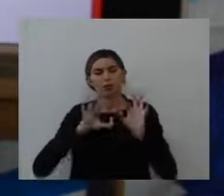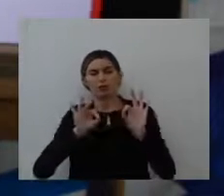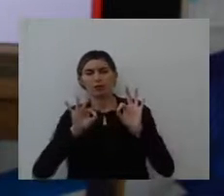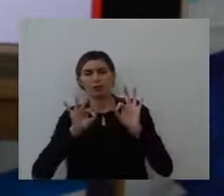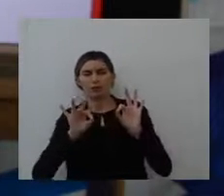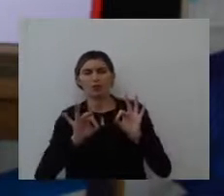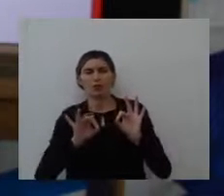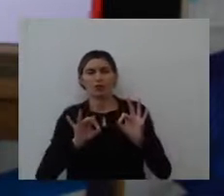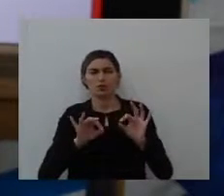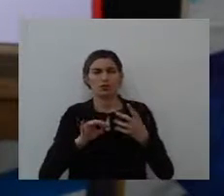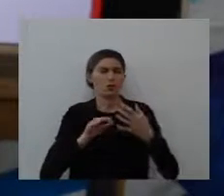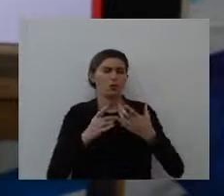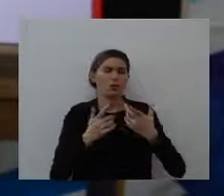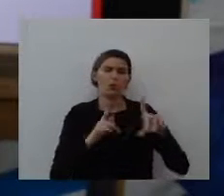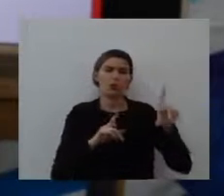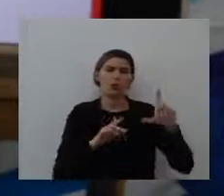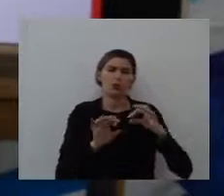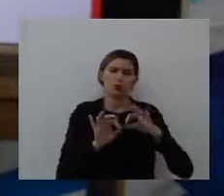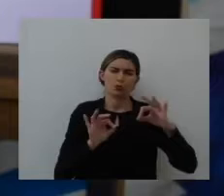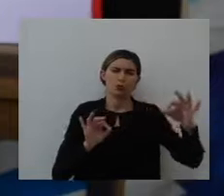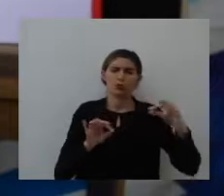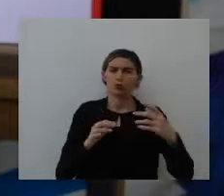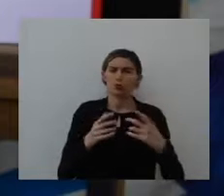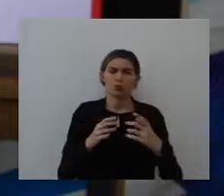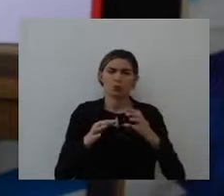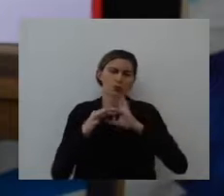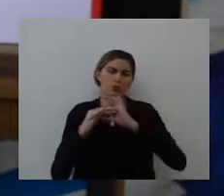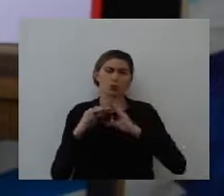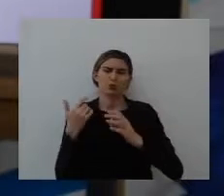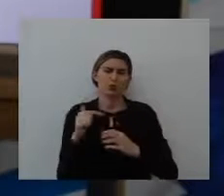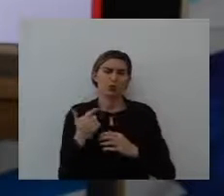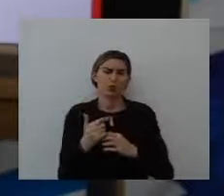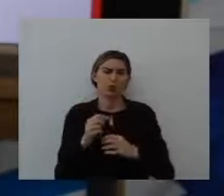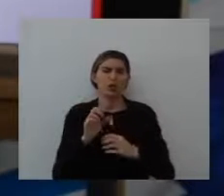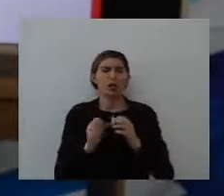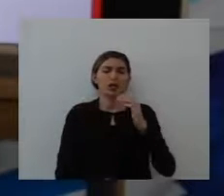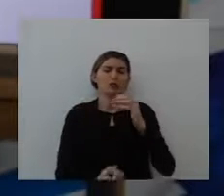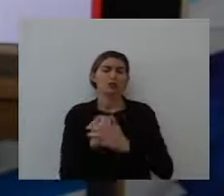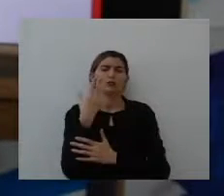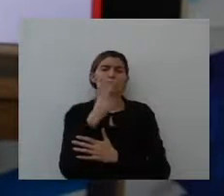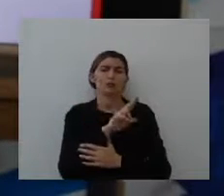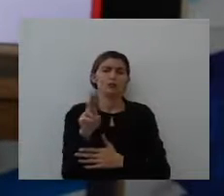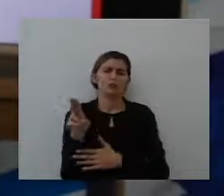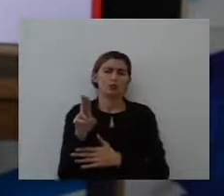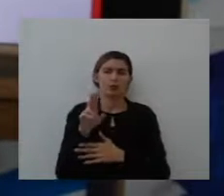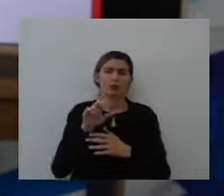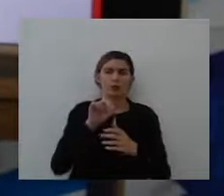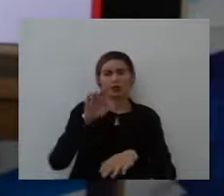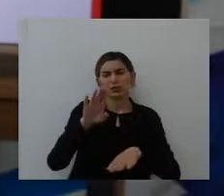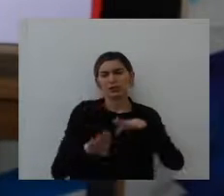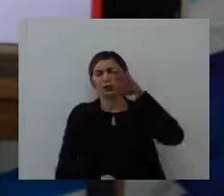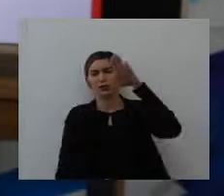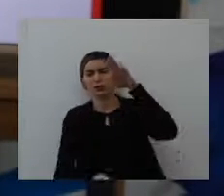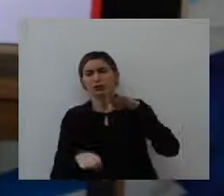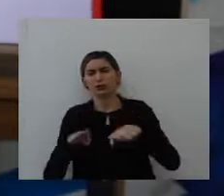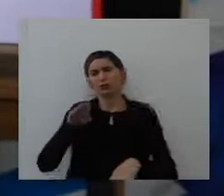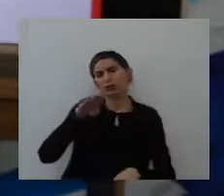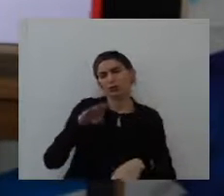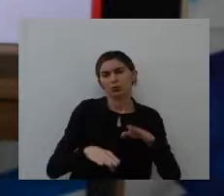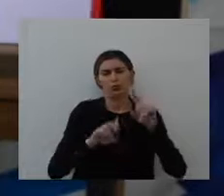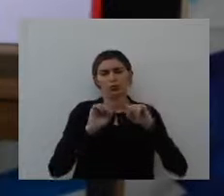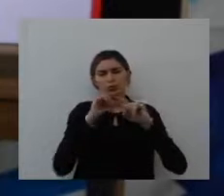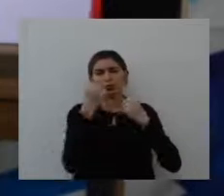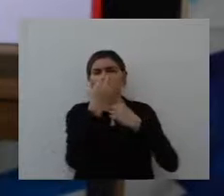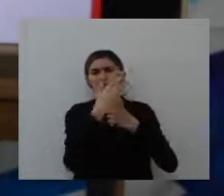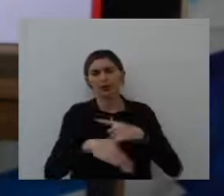que aqueles que estavam mais afastados não tinham. Ou seja, surge a chamada desigualdade